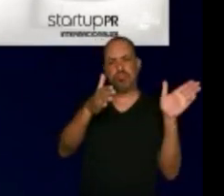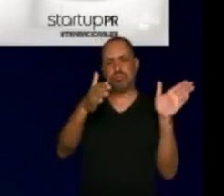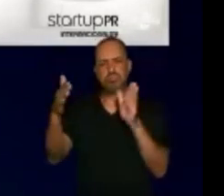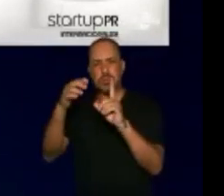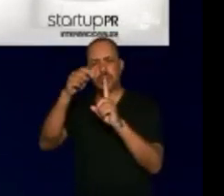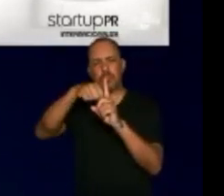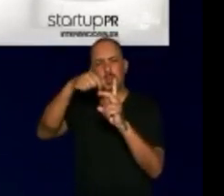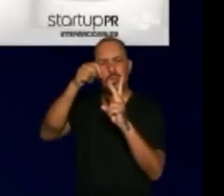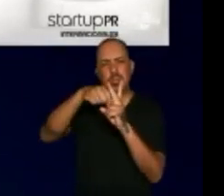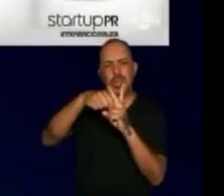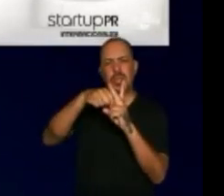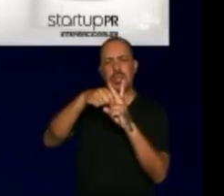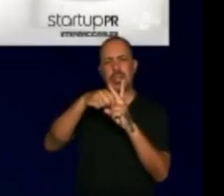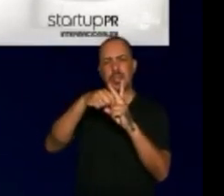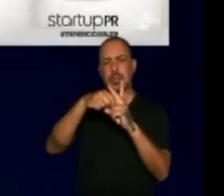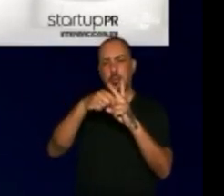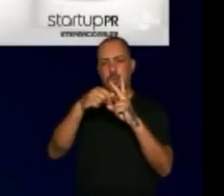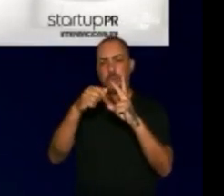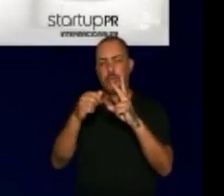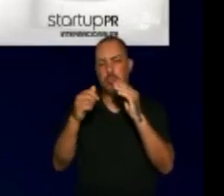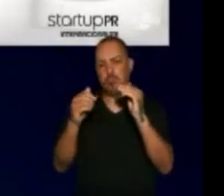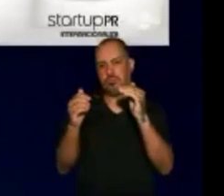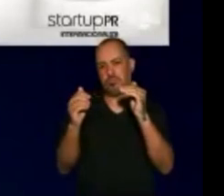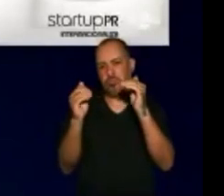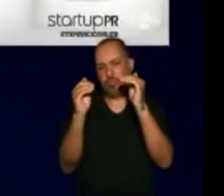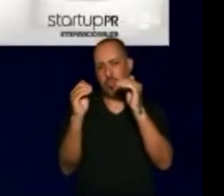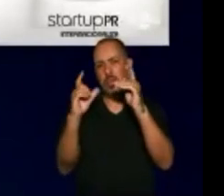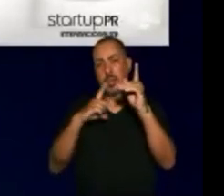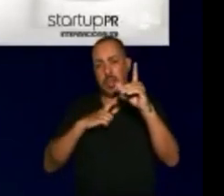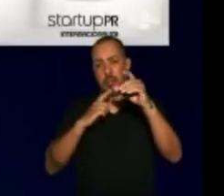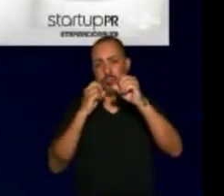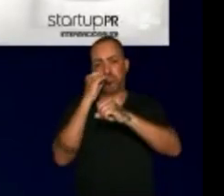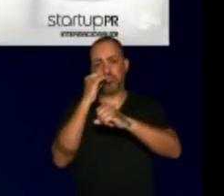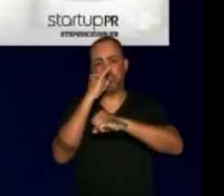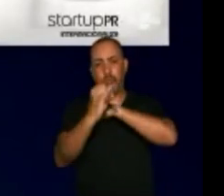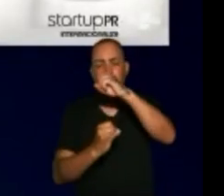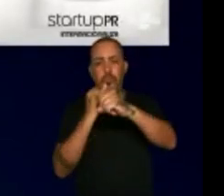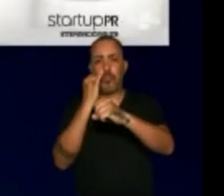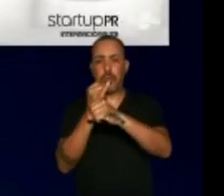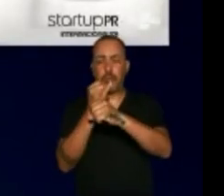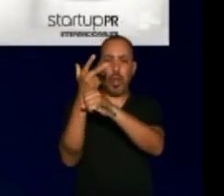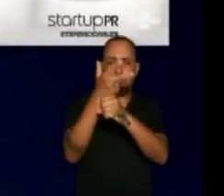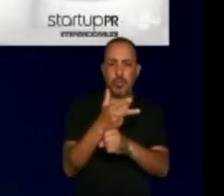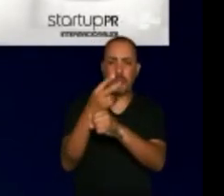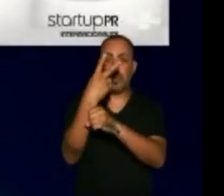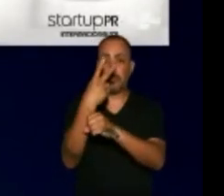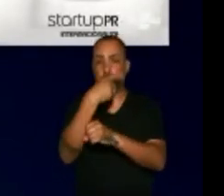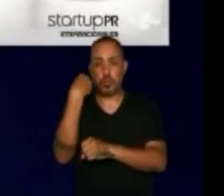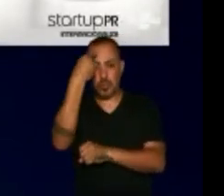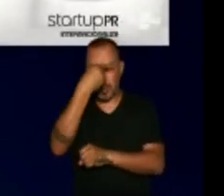2 meses, com mentorias de forma virtual, né? Mentorias a cada 15 dias, em torno de 2 horas de mentoria,